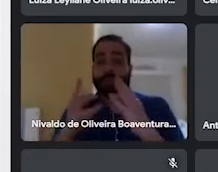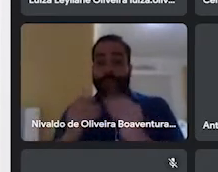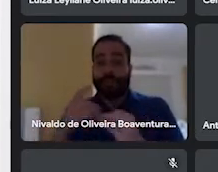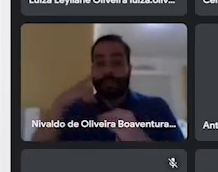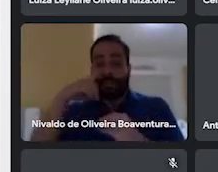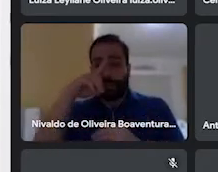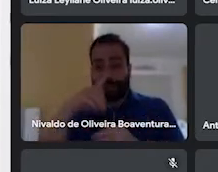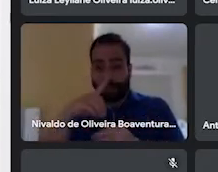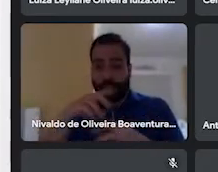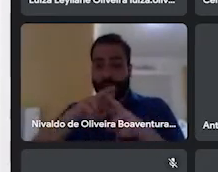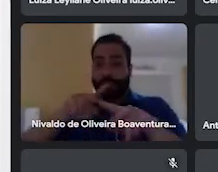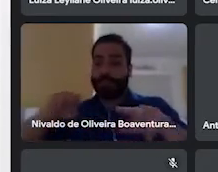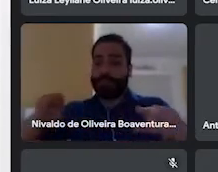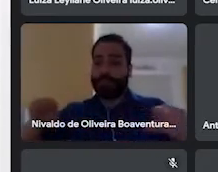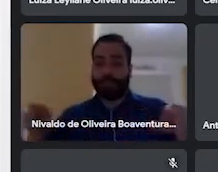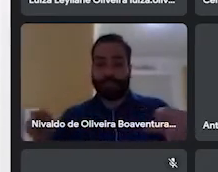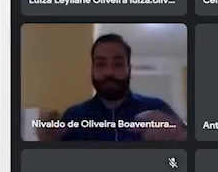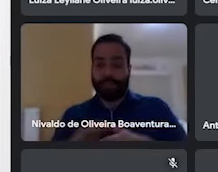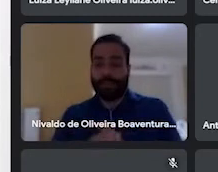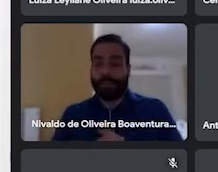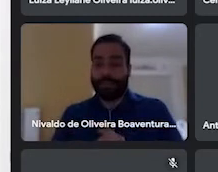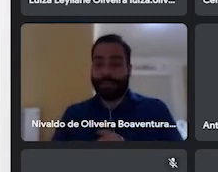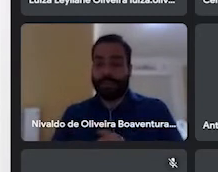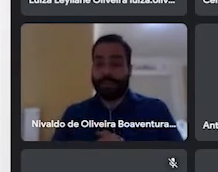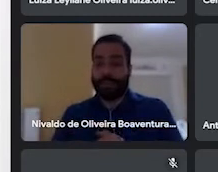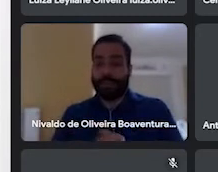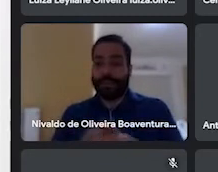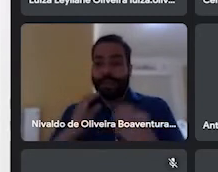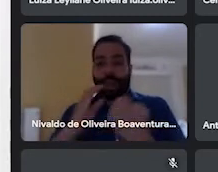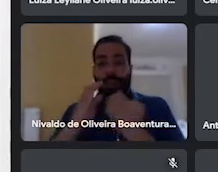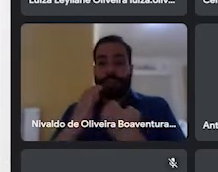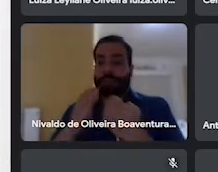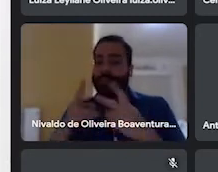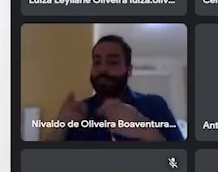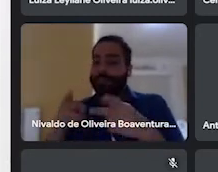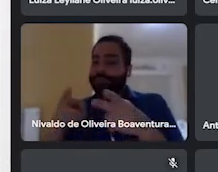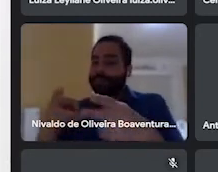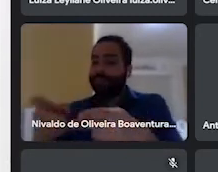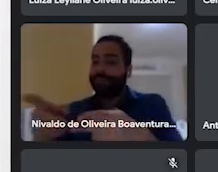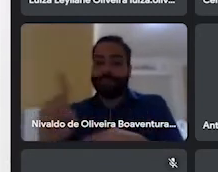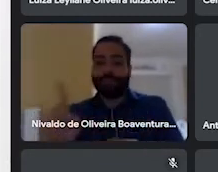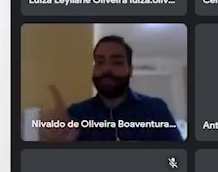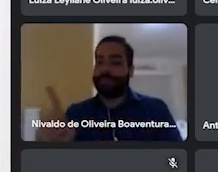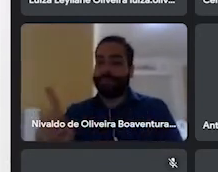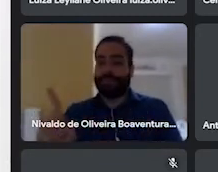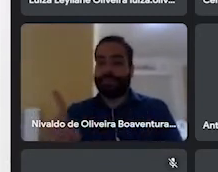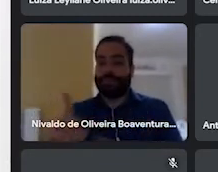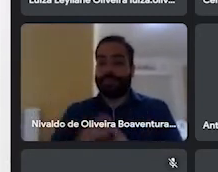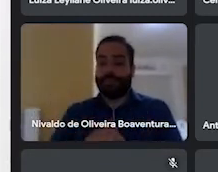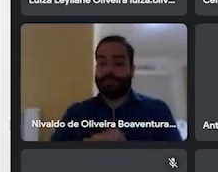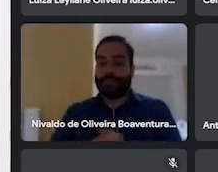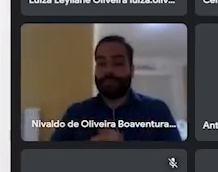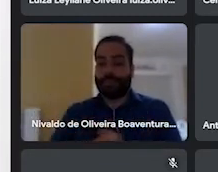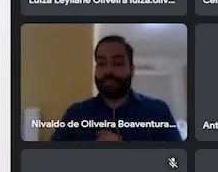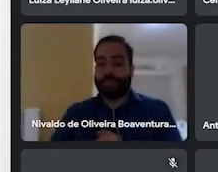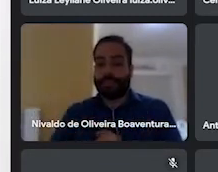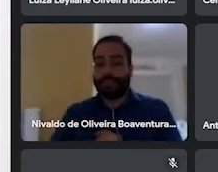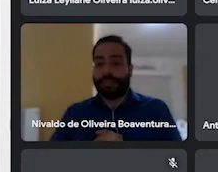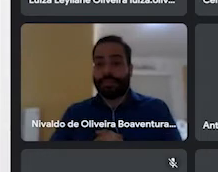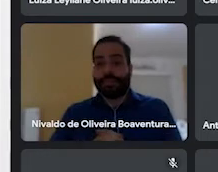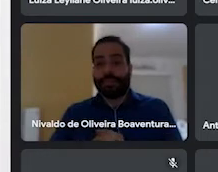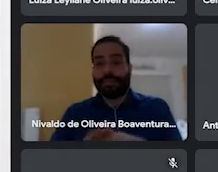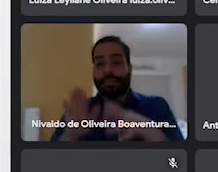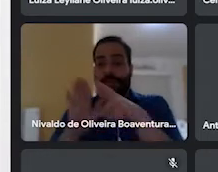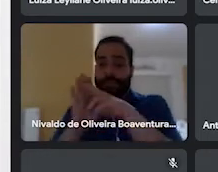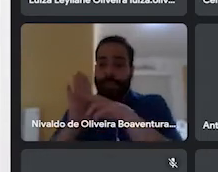são diferentes. Nenhuma empresa é igual à outra. As normas das empresas são